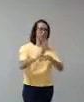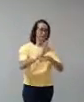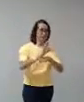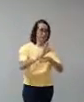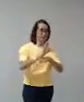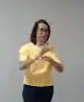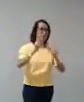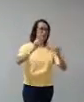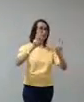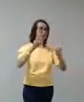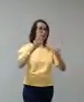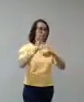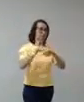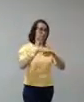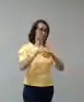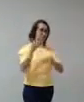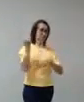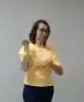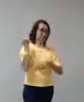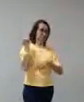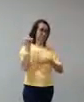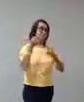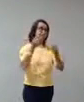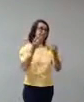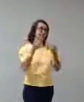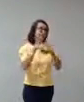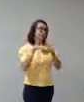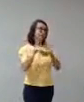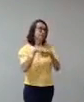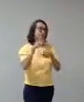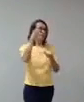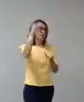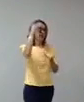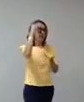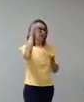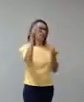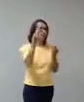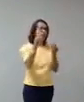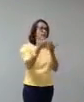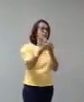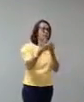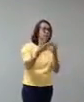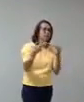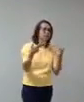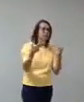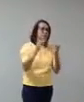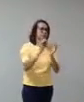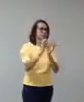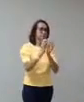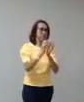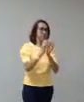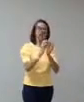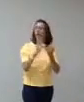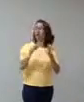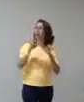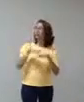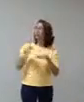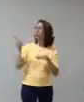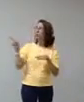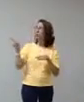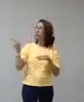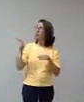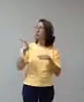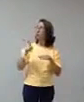assuntos que a gente conversou e a gente falou de memória, memória fugaz e acabou surgindo como memória fugaz